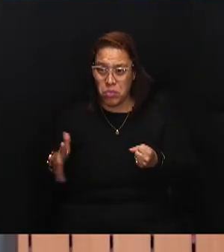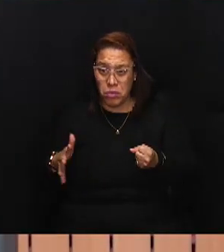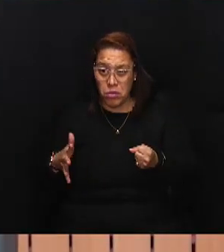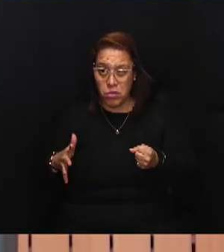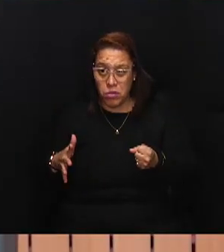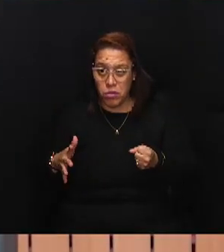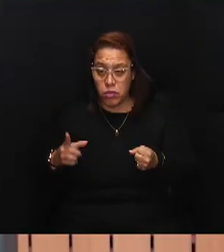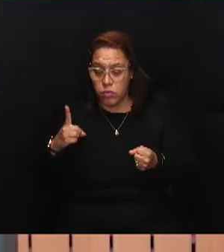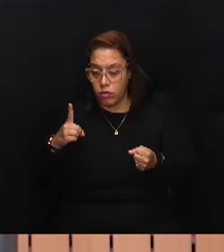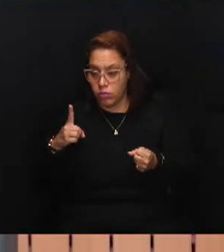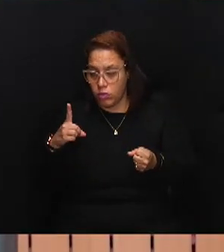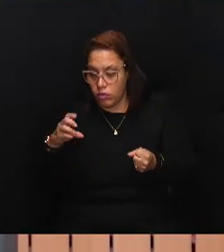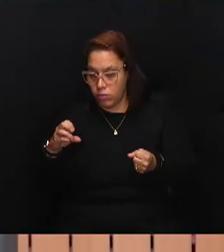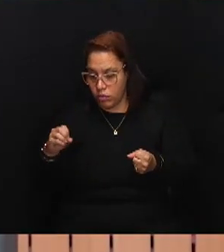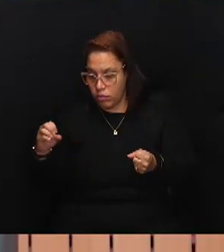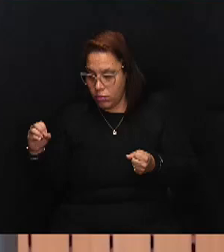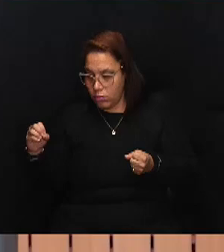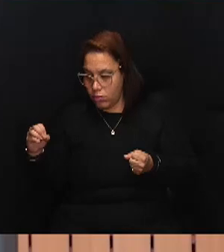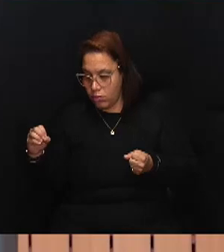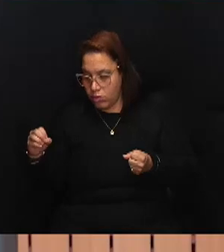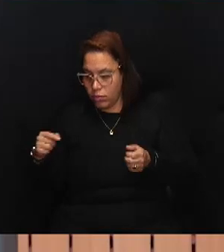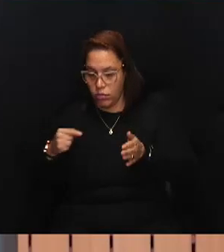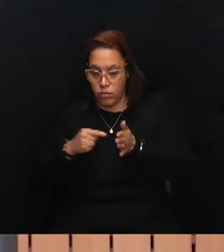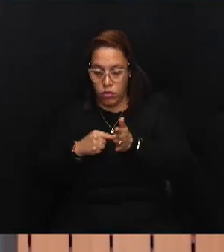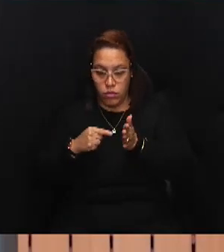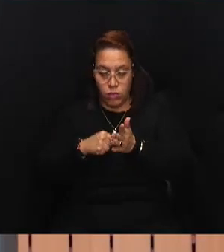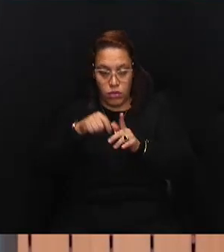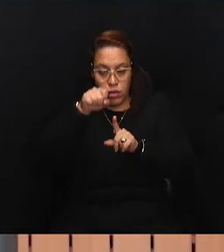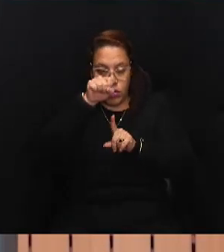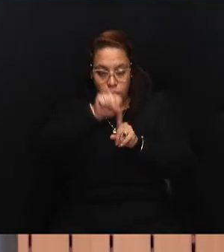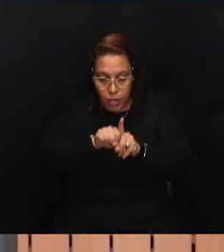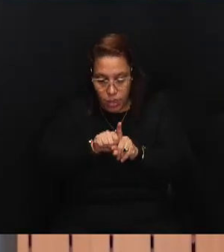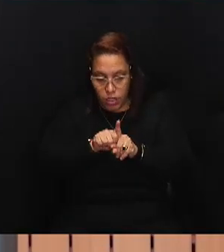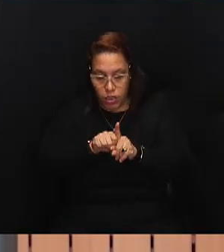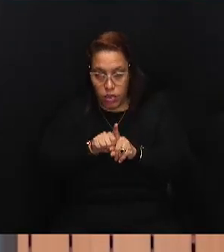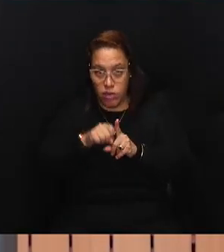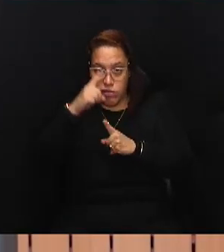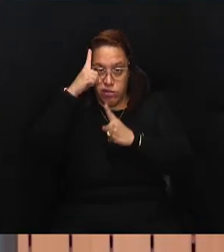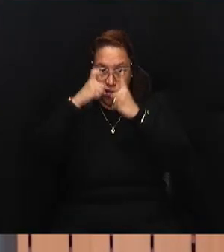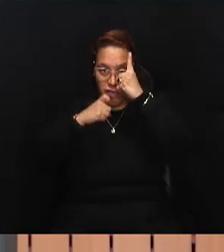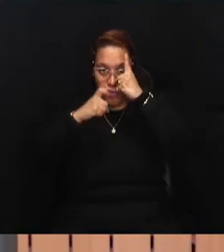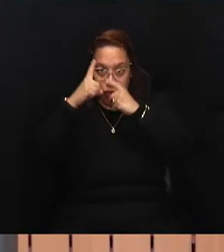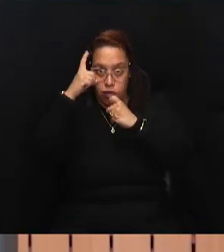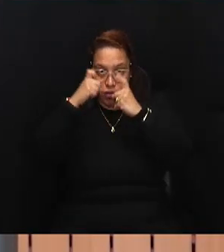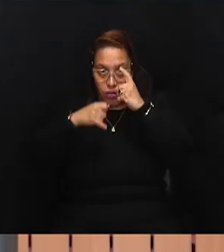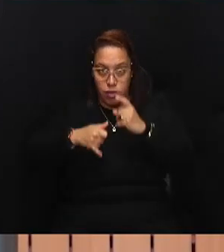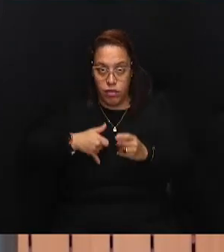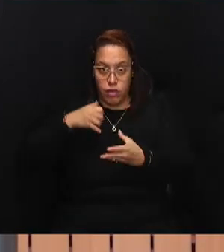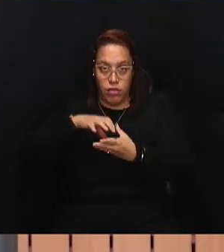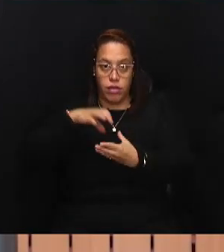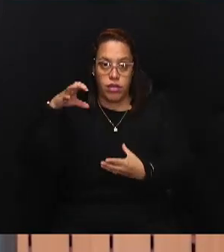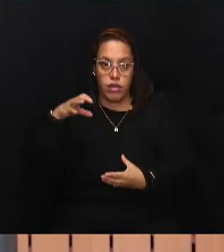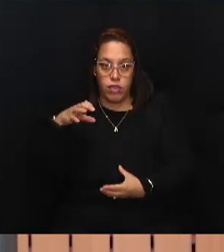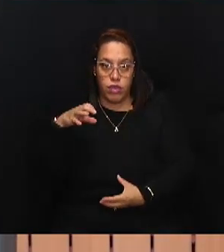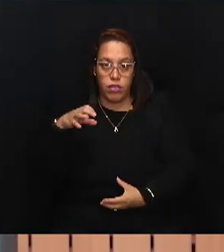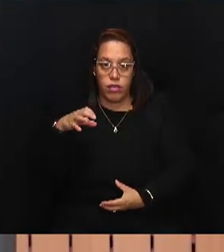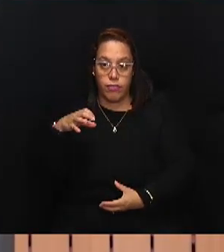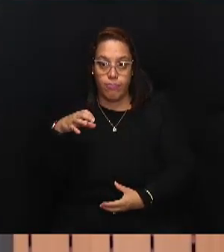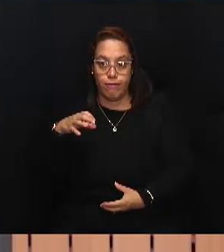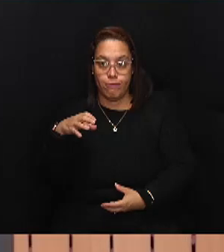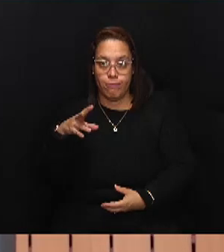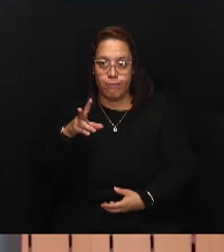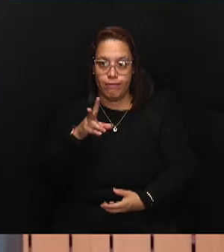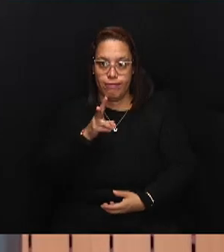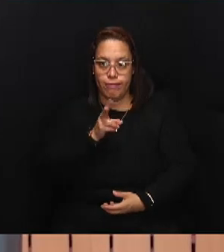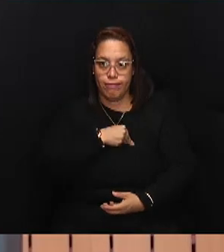média, de 100 denúncias por mês de violação dos direitos da pessoa idosa.